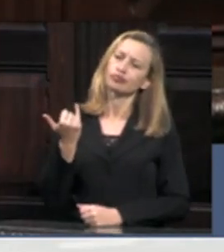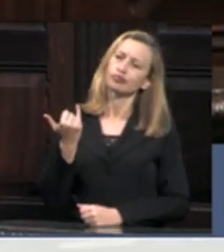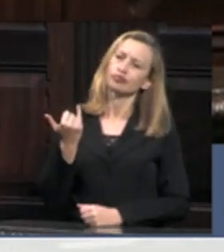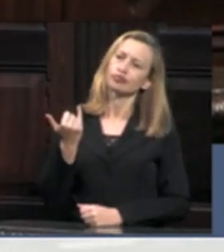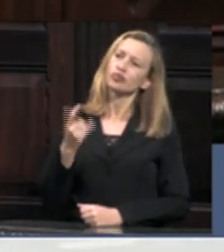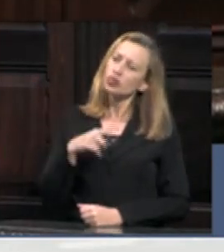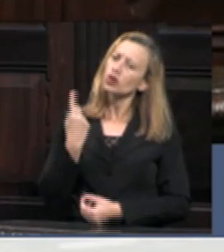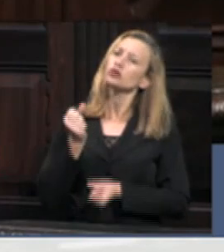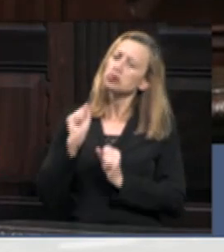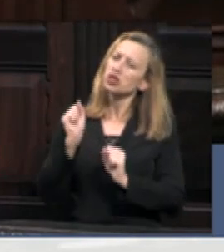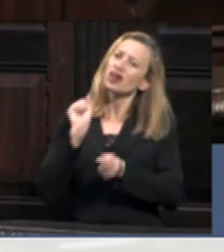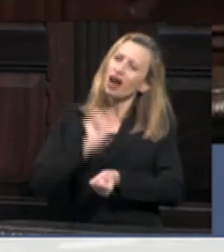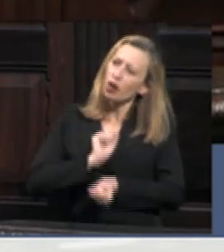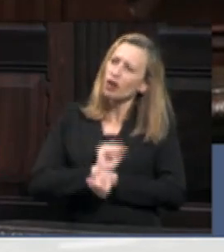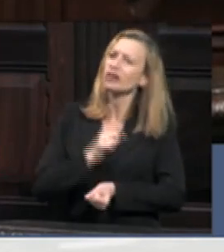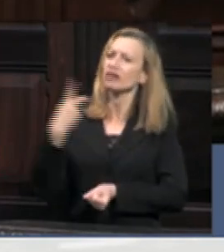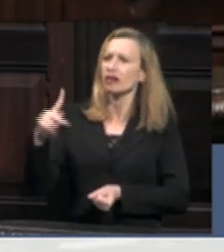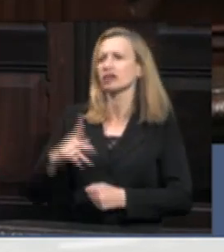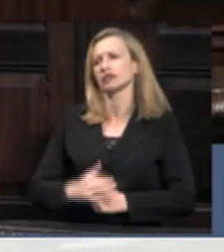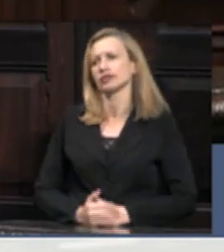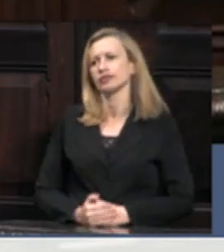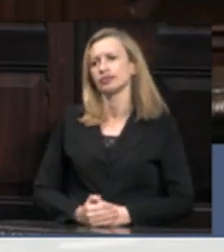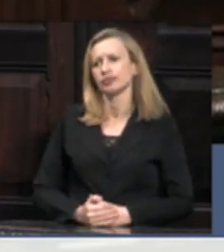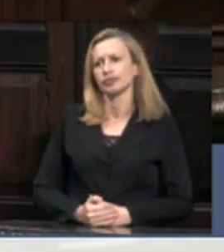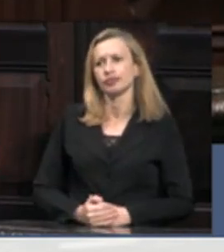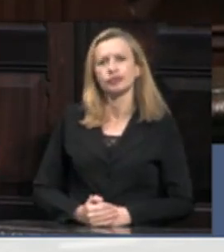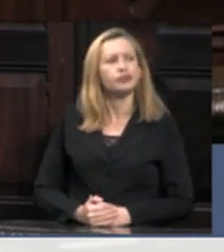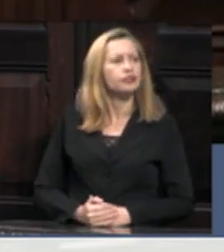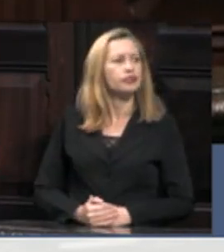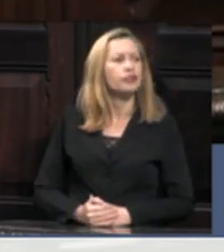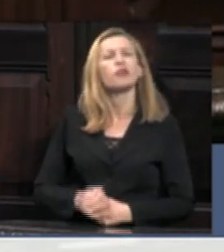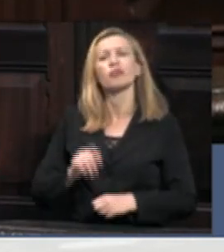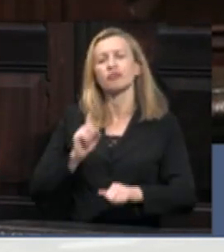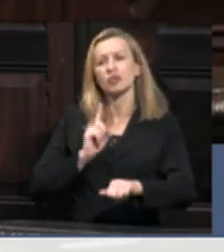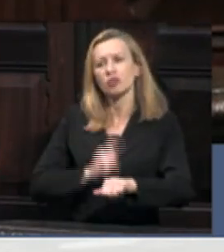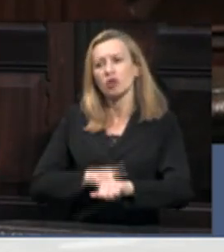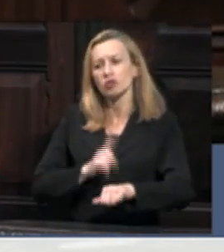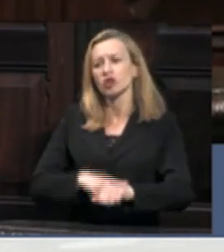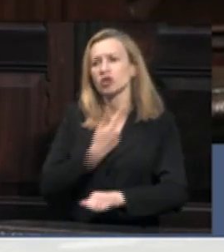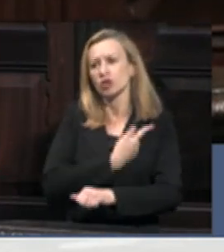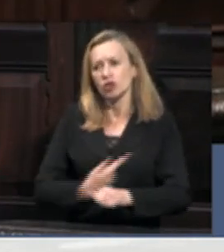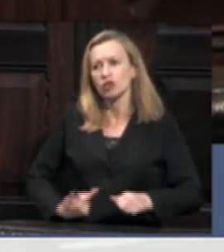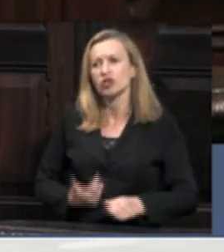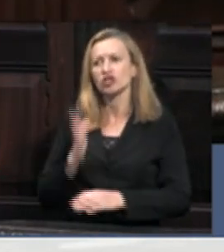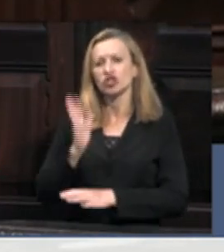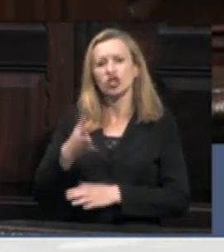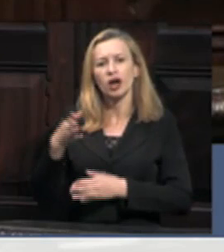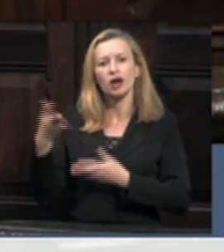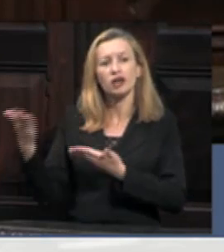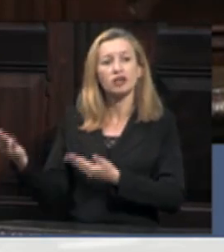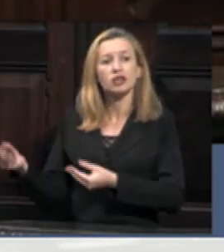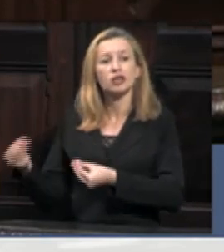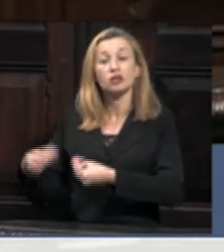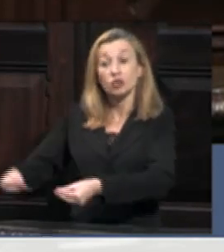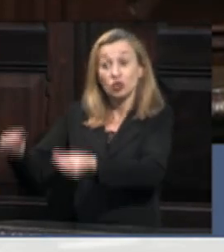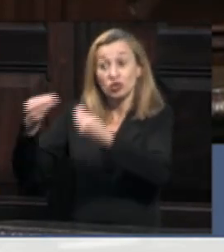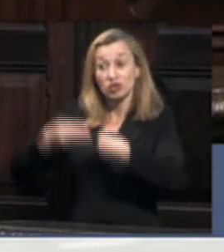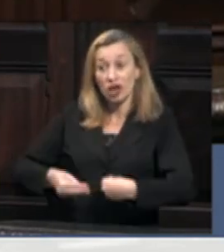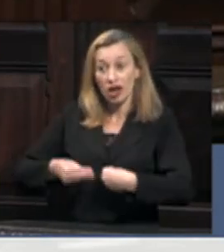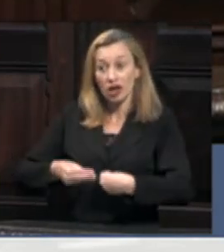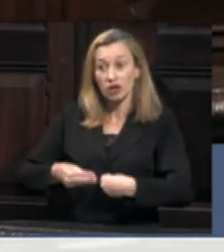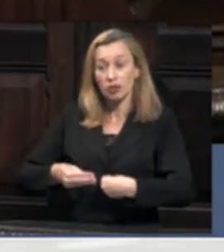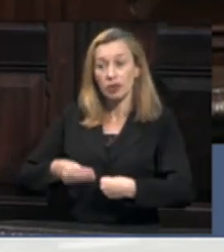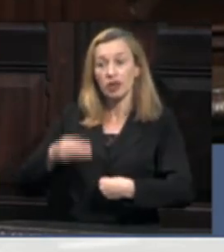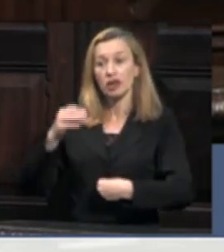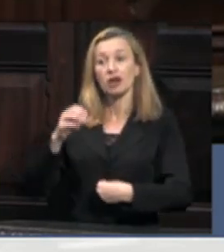poderíamos esperar, mas a partir do momento que o governo já manda para essa casa, dentro de um